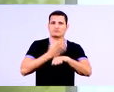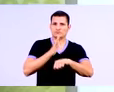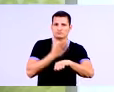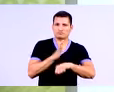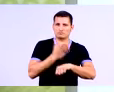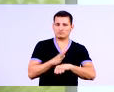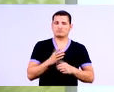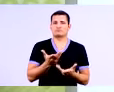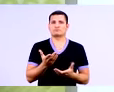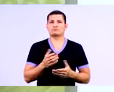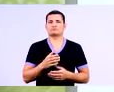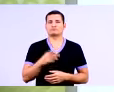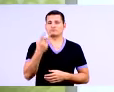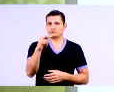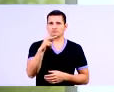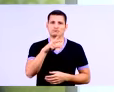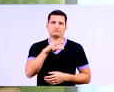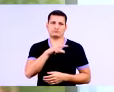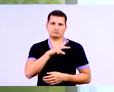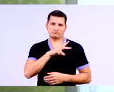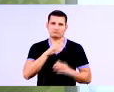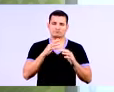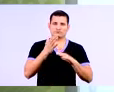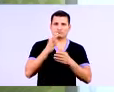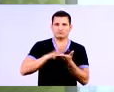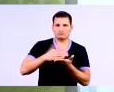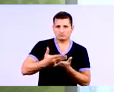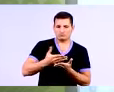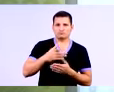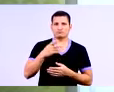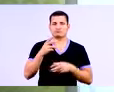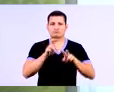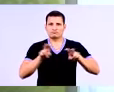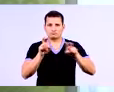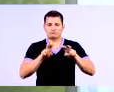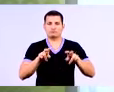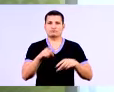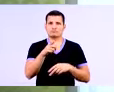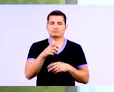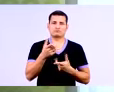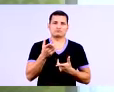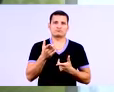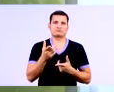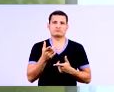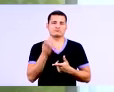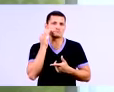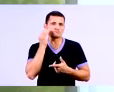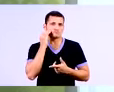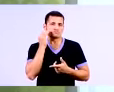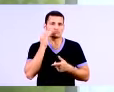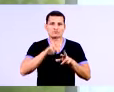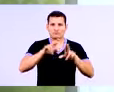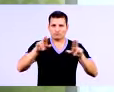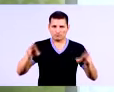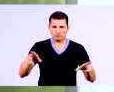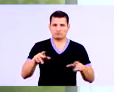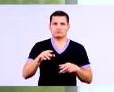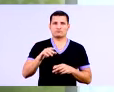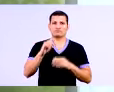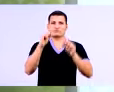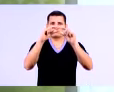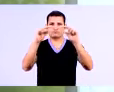onde vocês tiverem acesso, para que vocês consigam construir diversos formulários, exemplificando